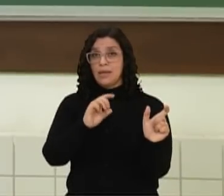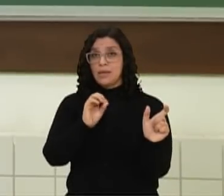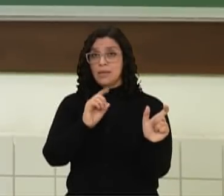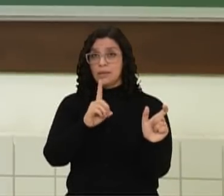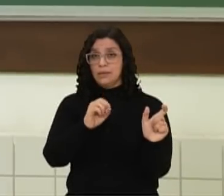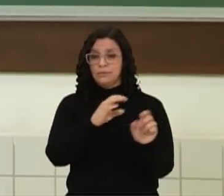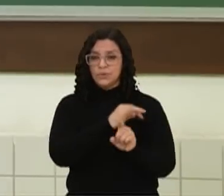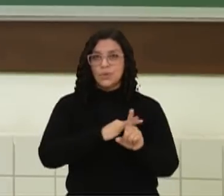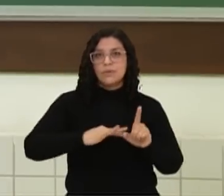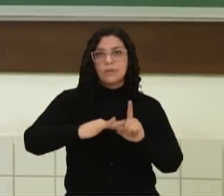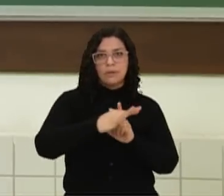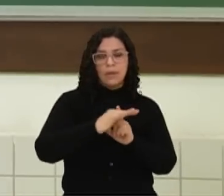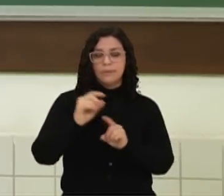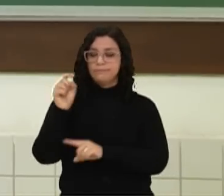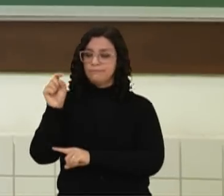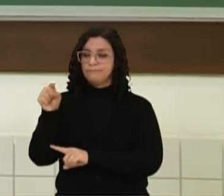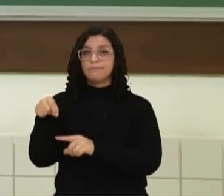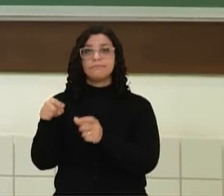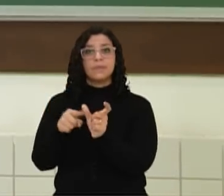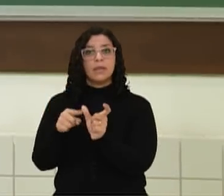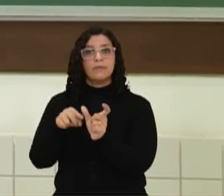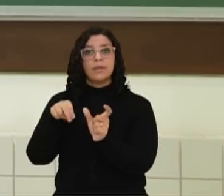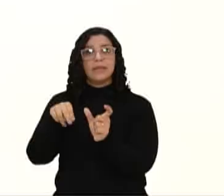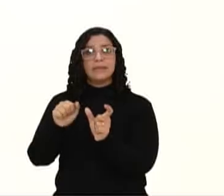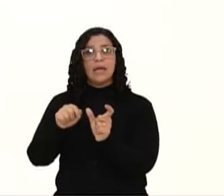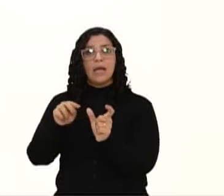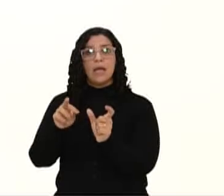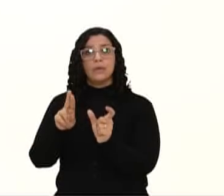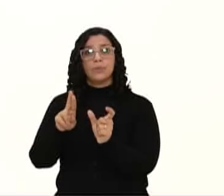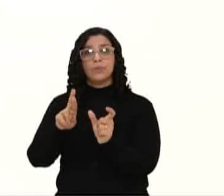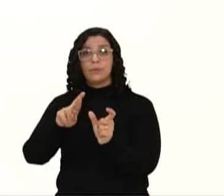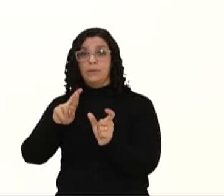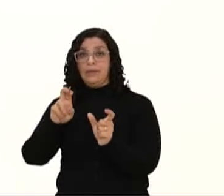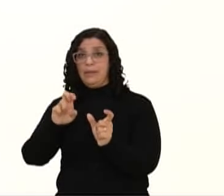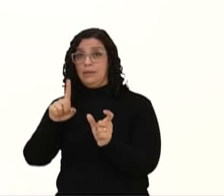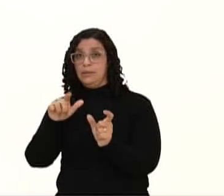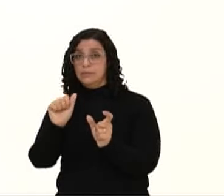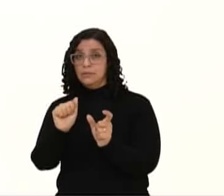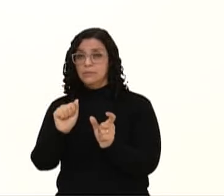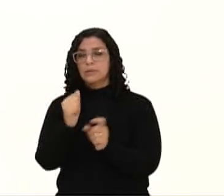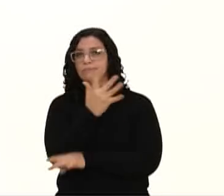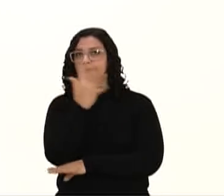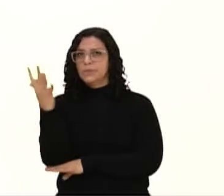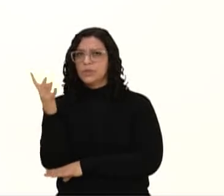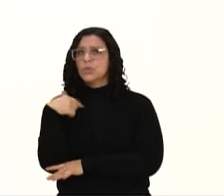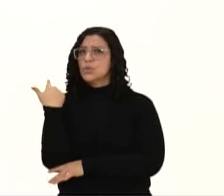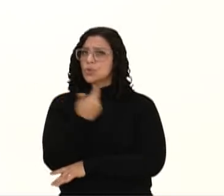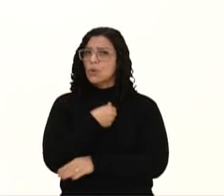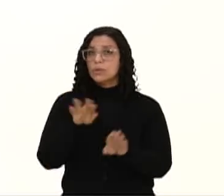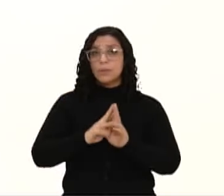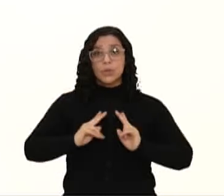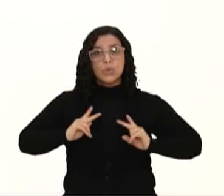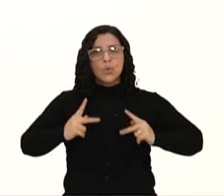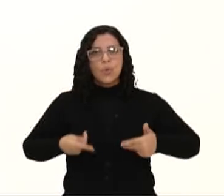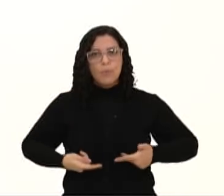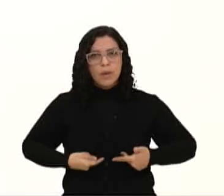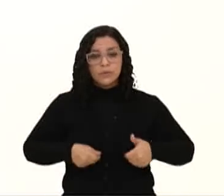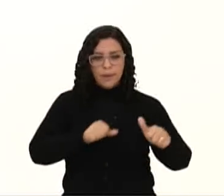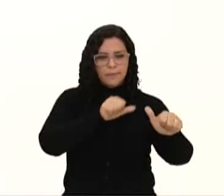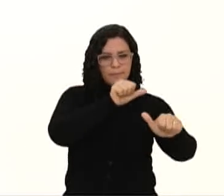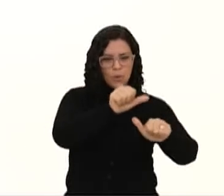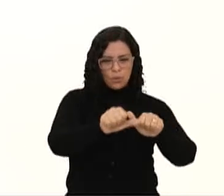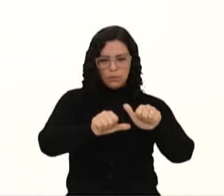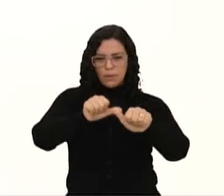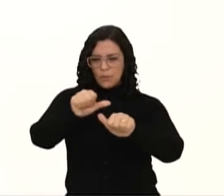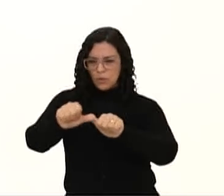e natureza. Então, como isso acontece? Diz respeito às formas pelas quais as ações humanas